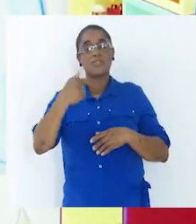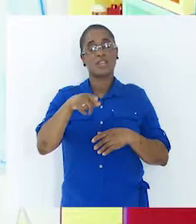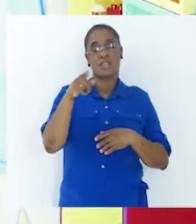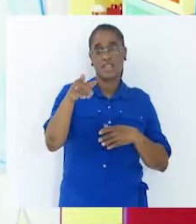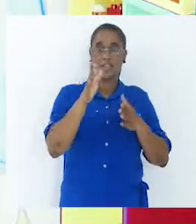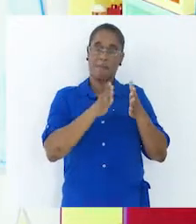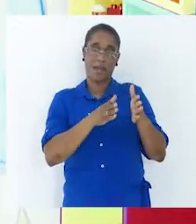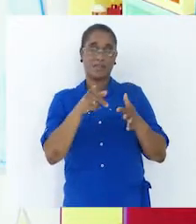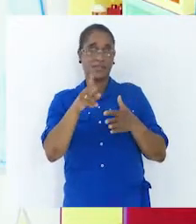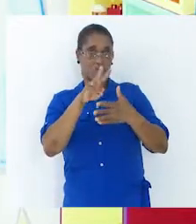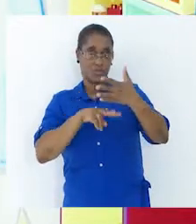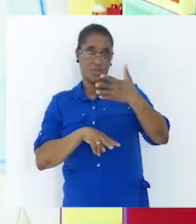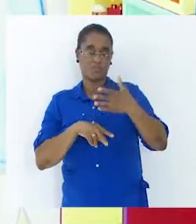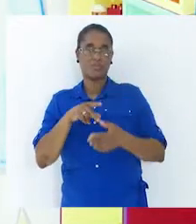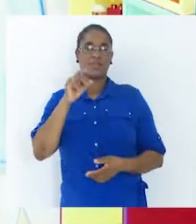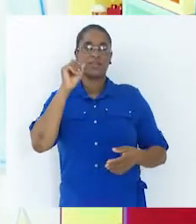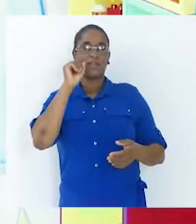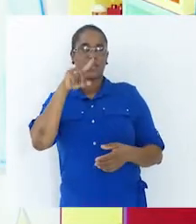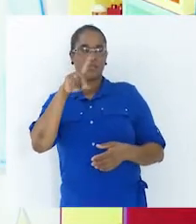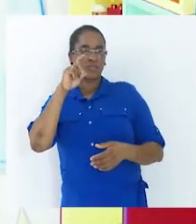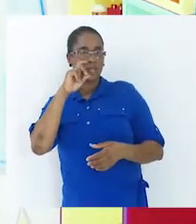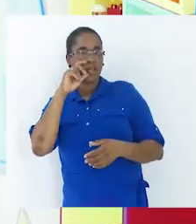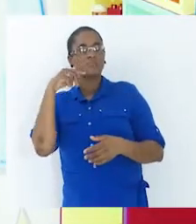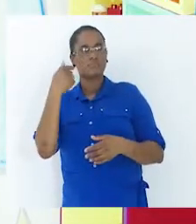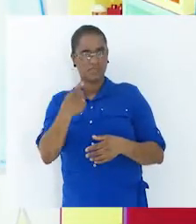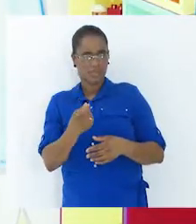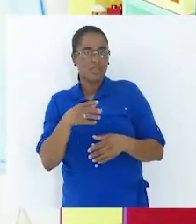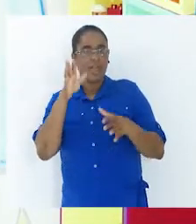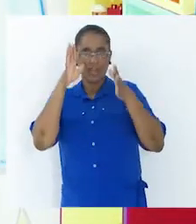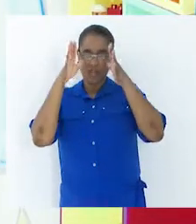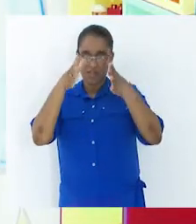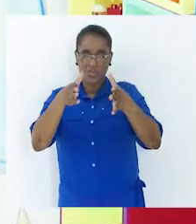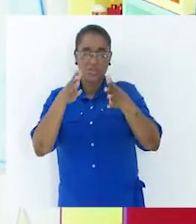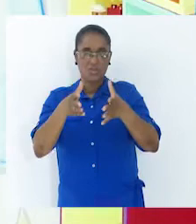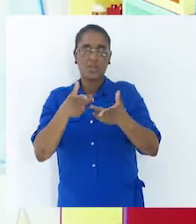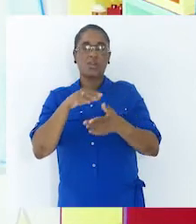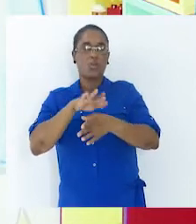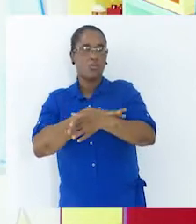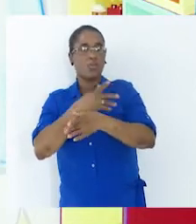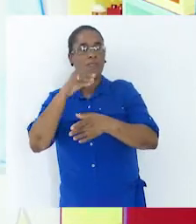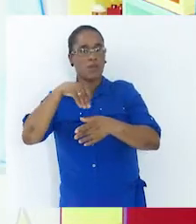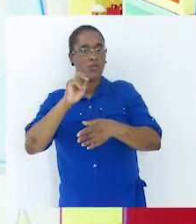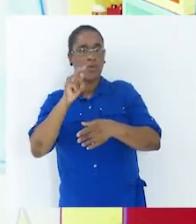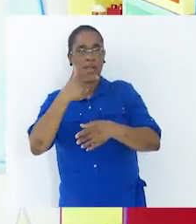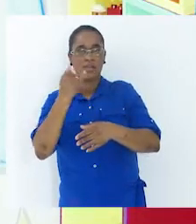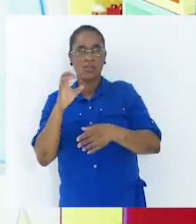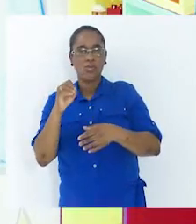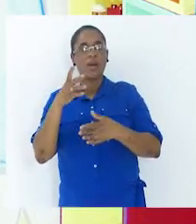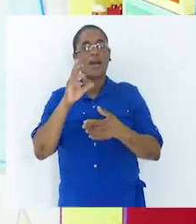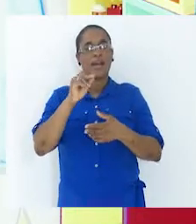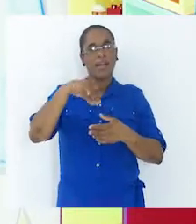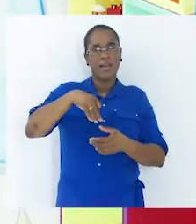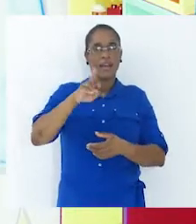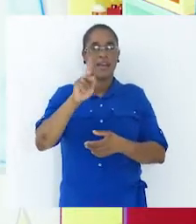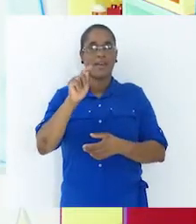nessa parte. Portanto, quem se protege merece a florida atenção e o poético apreço. Portanto,